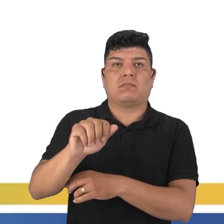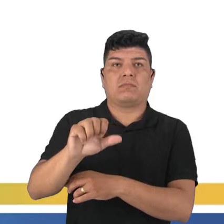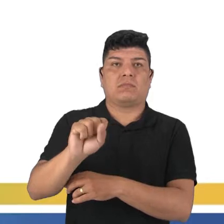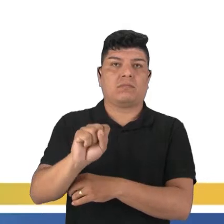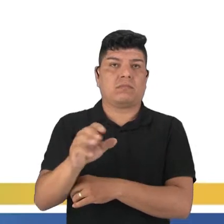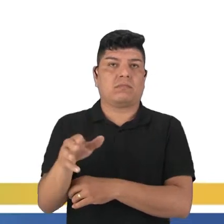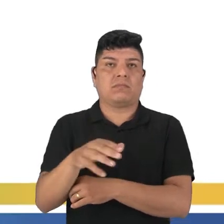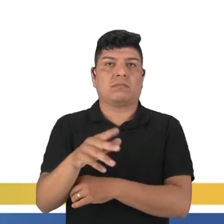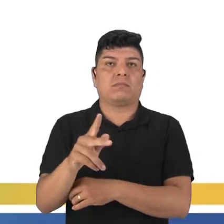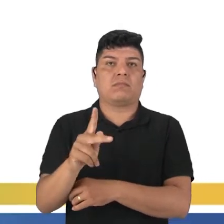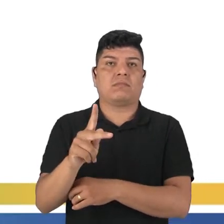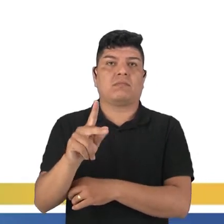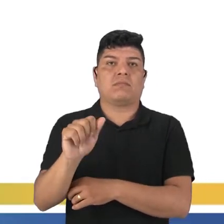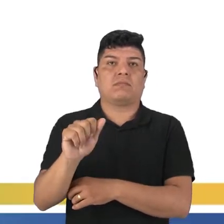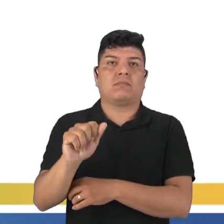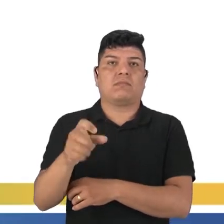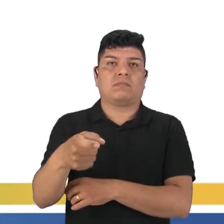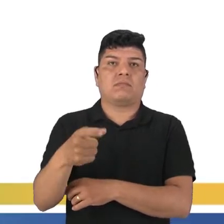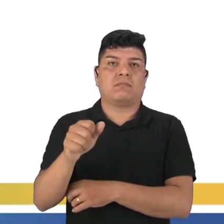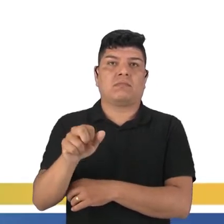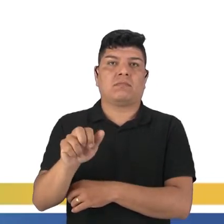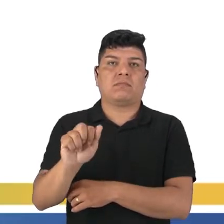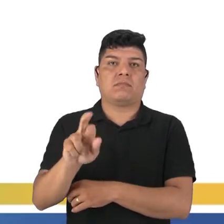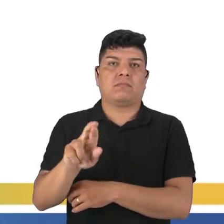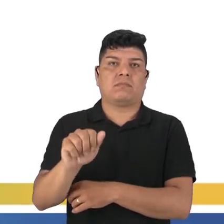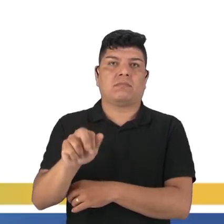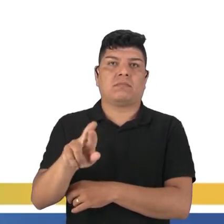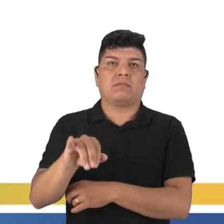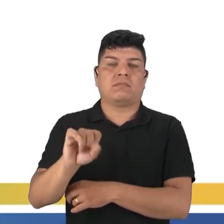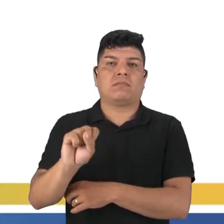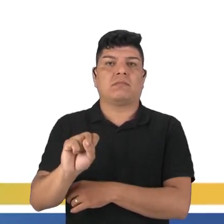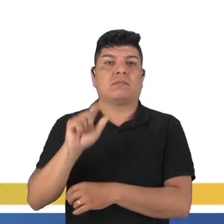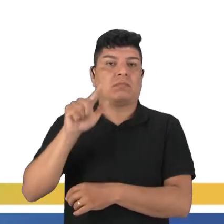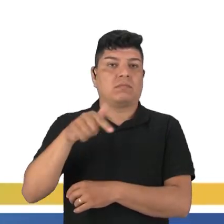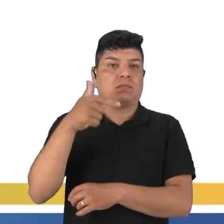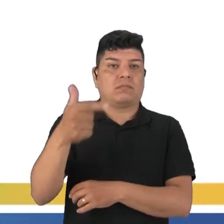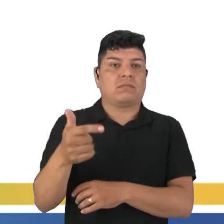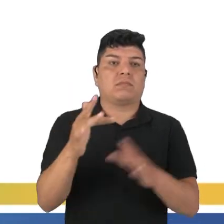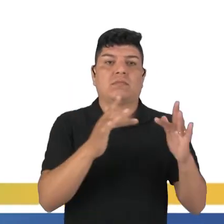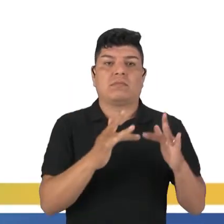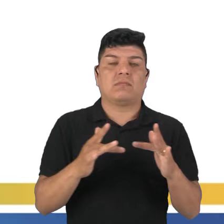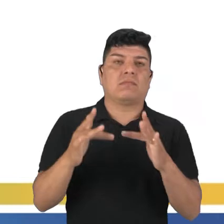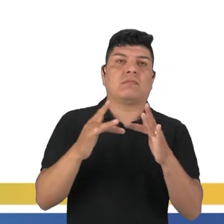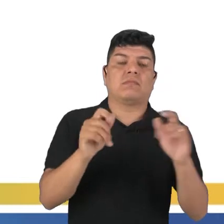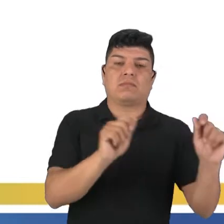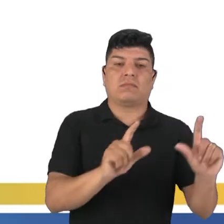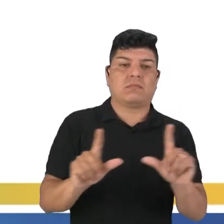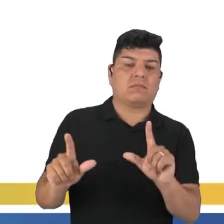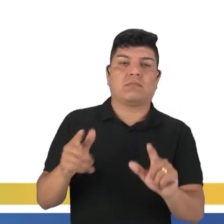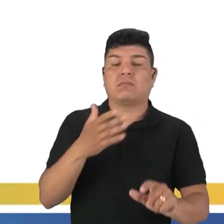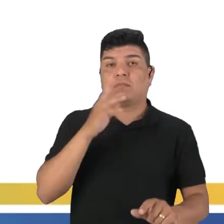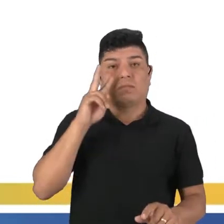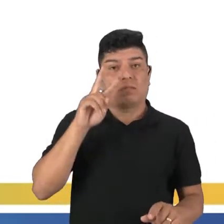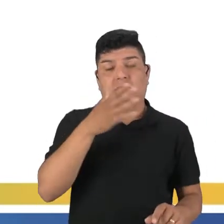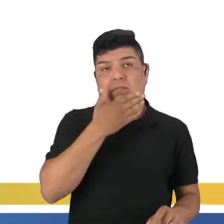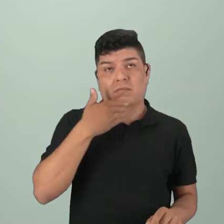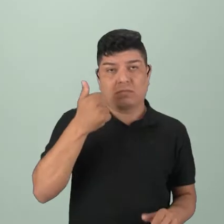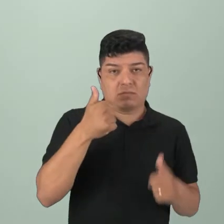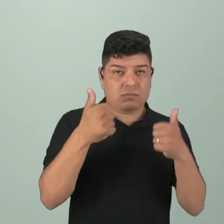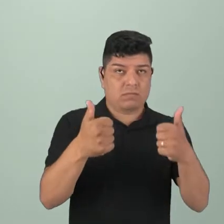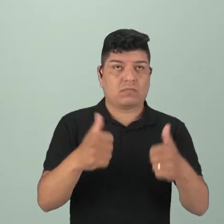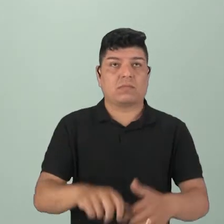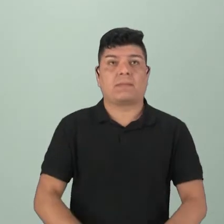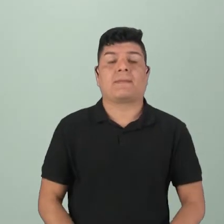Nauás. Então a gente tem todas essas populações, né? Que aí depois, quando vocês tiverem contato com o slide, vocês vão ver melhorzinho, né?